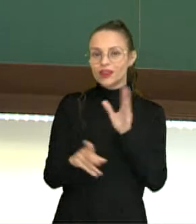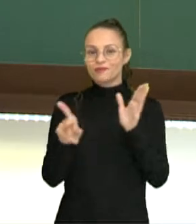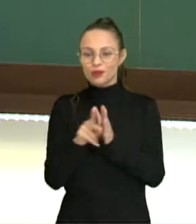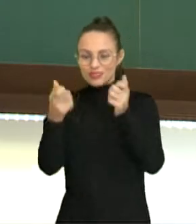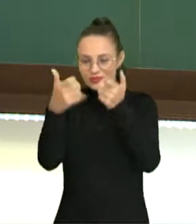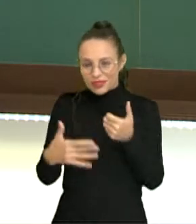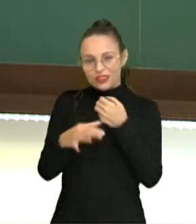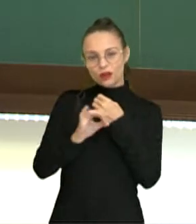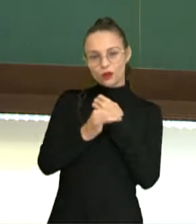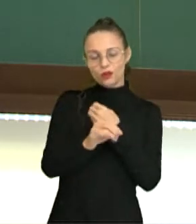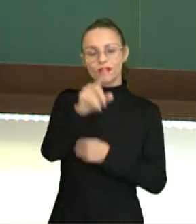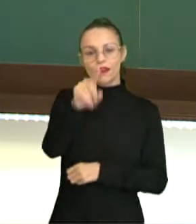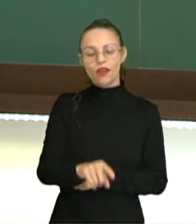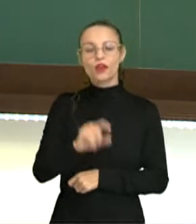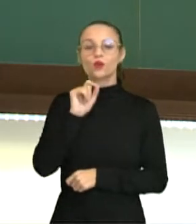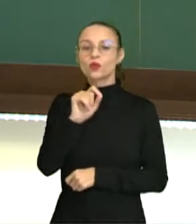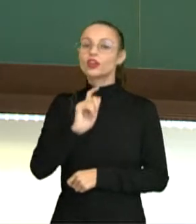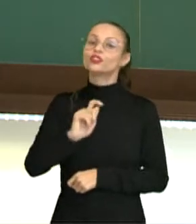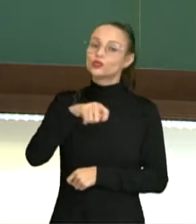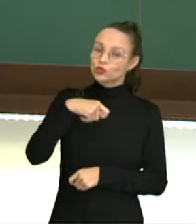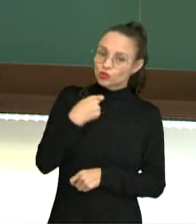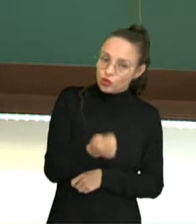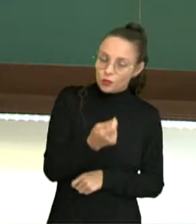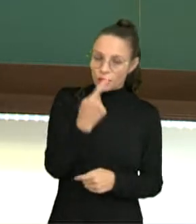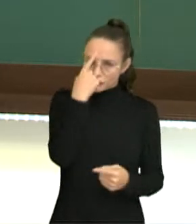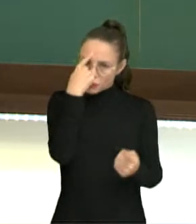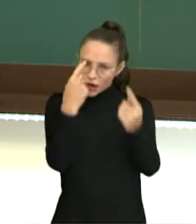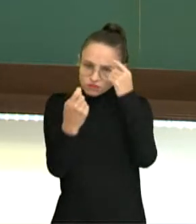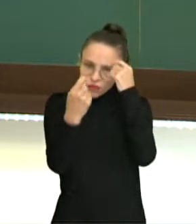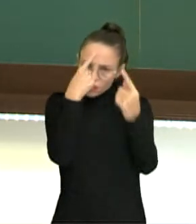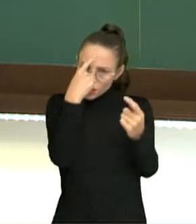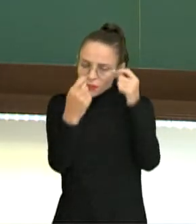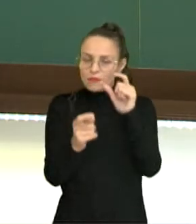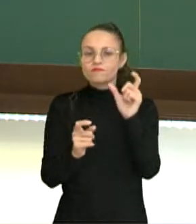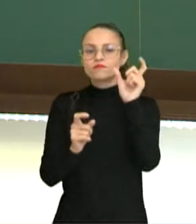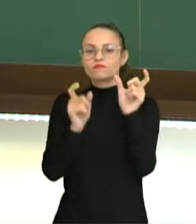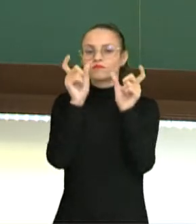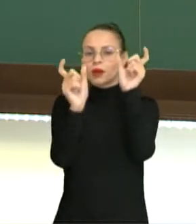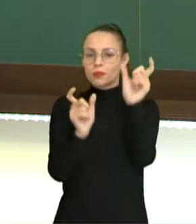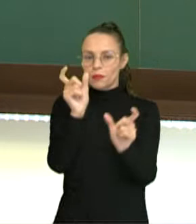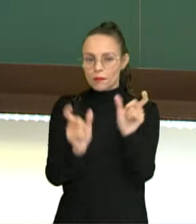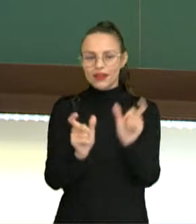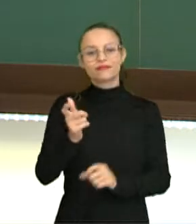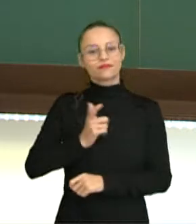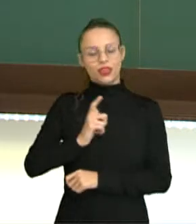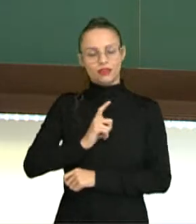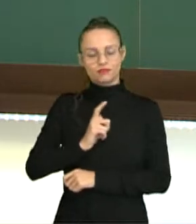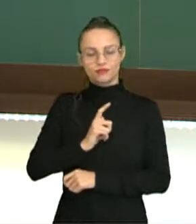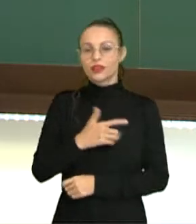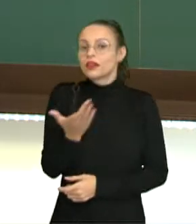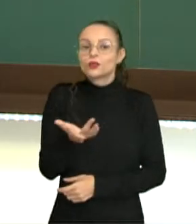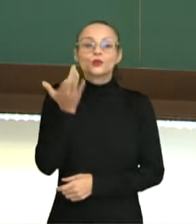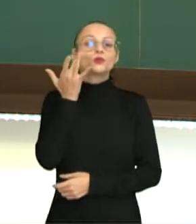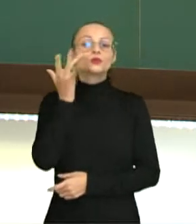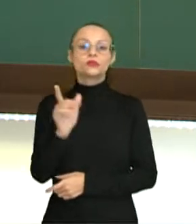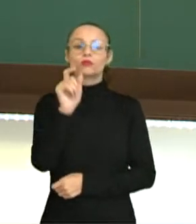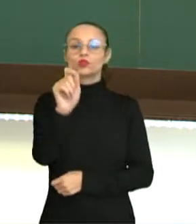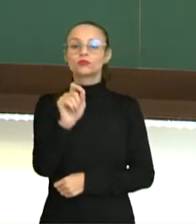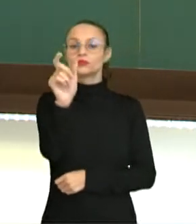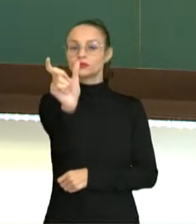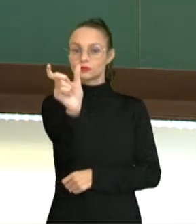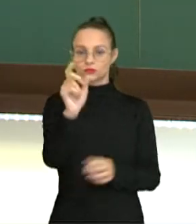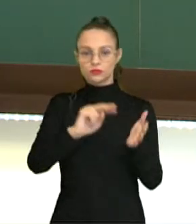metalinguística? É a que gira ao redor das ideias que certas palavras geram, quando não se sabem o